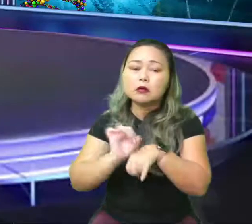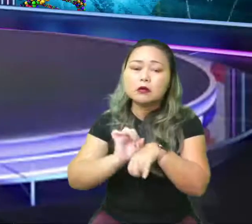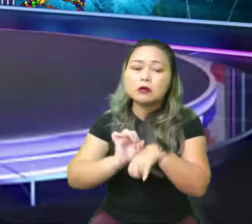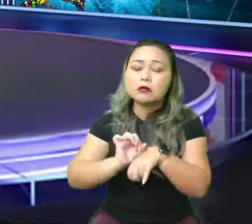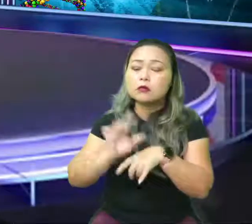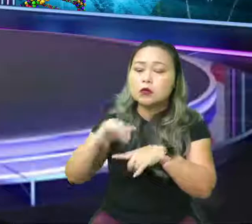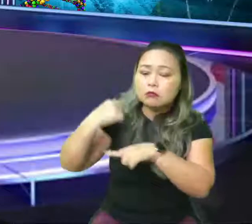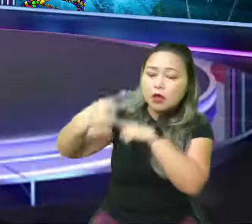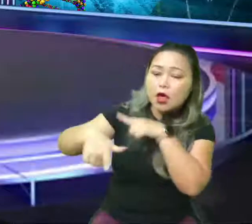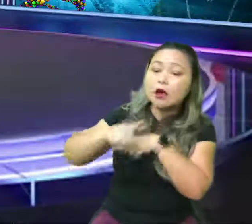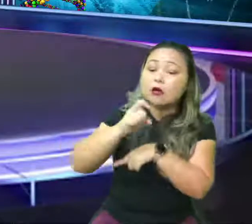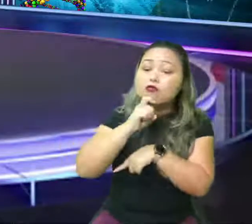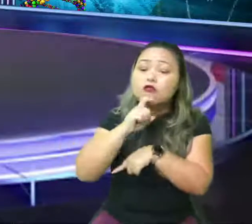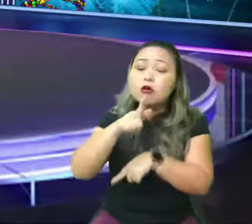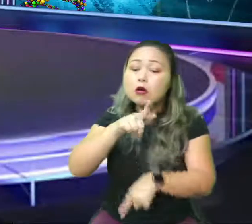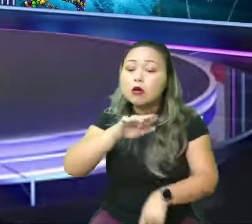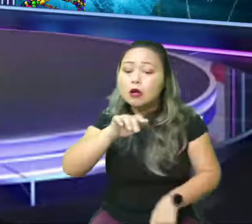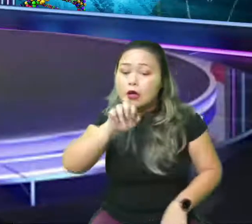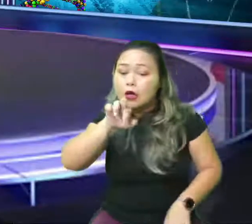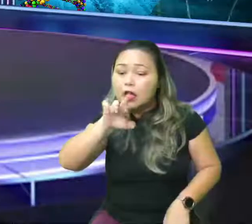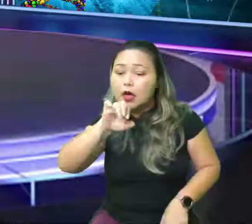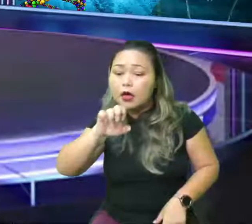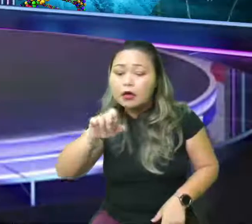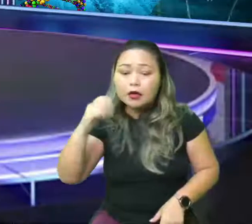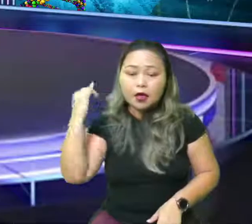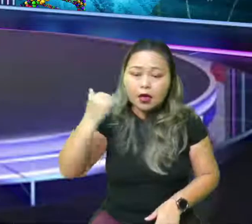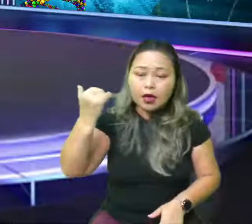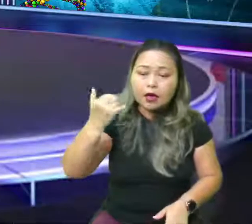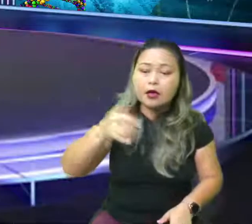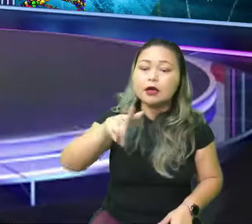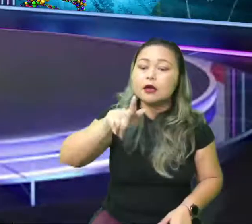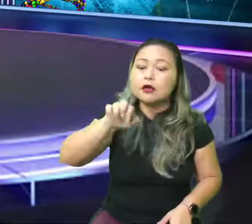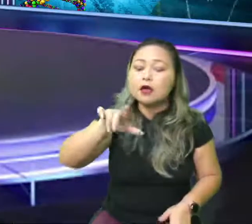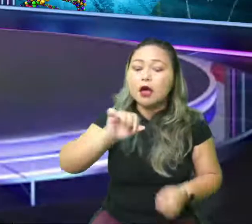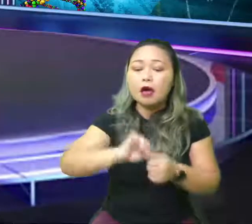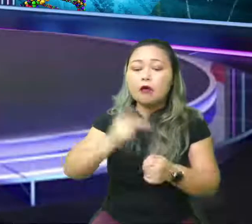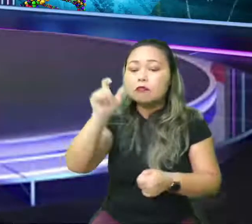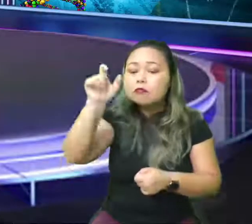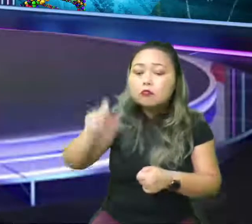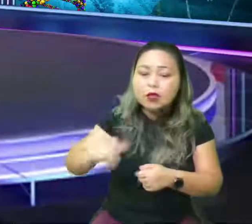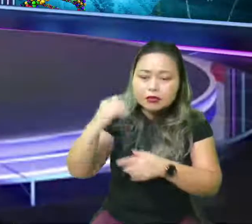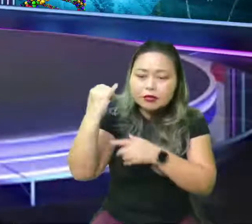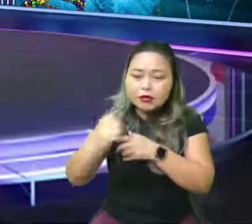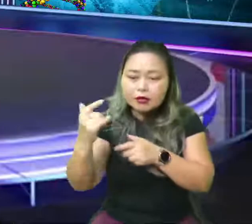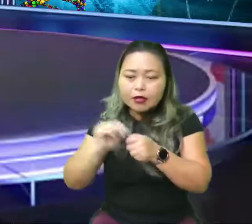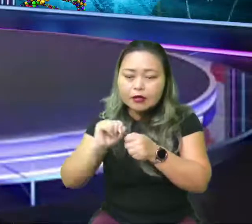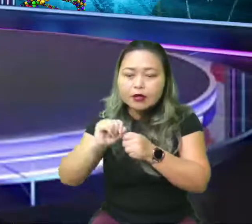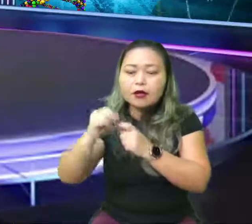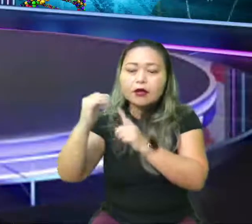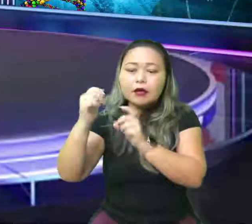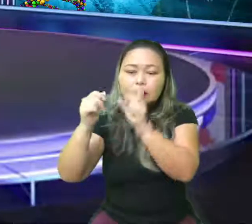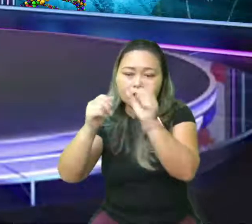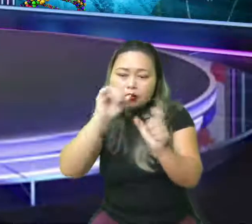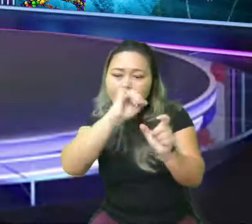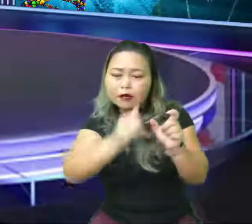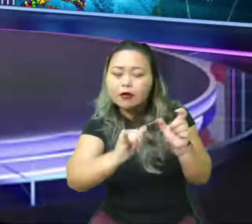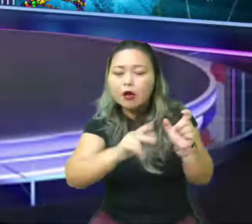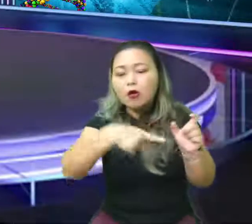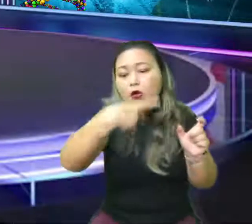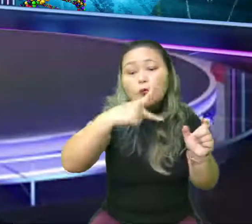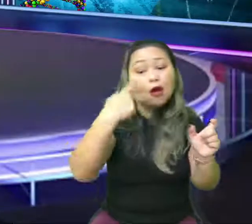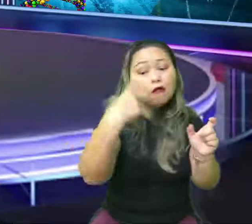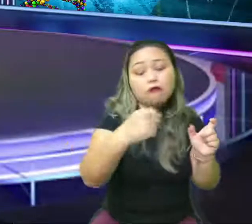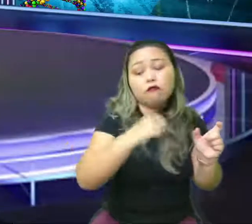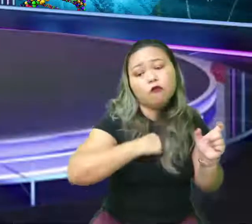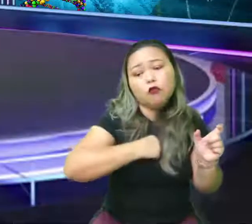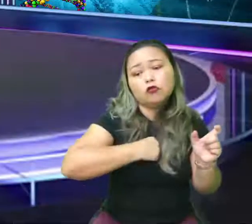do Gelo, a gente tem um personagem lá falando da questão, os mais fortes